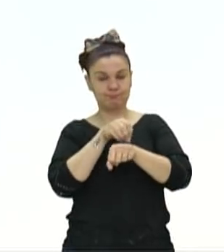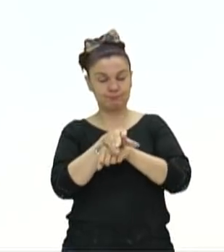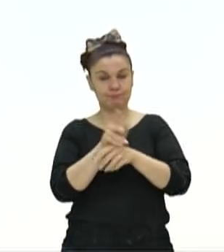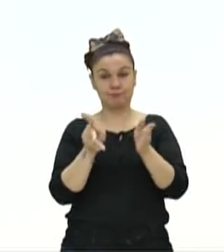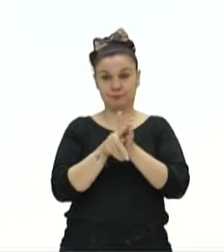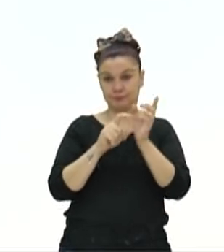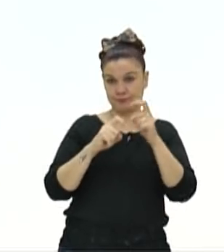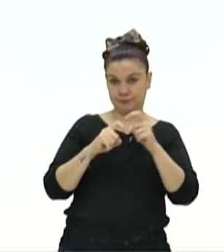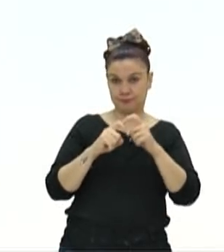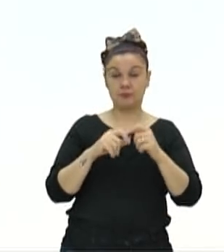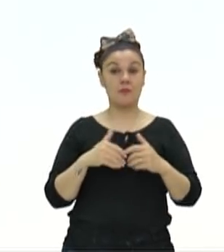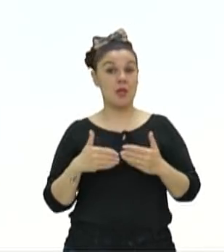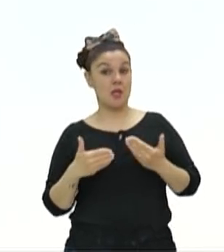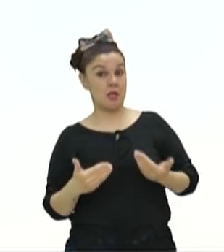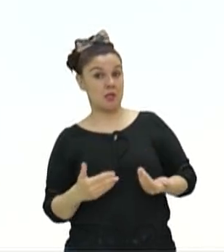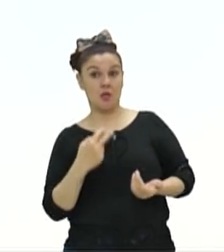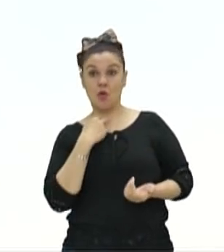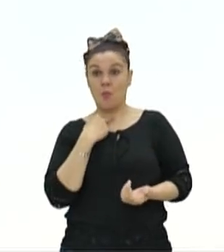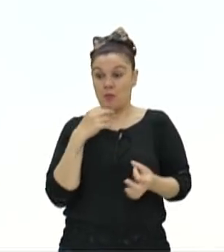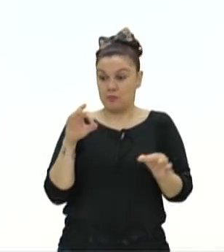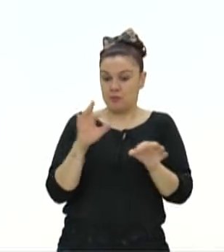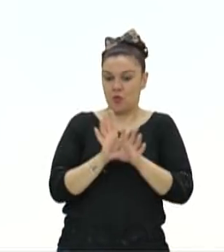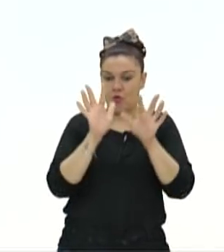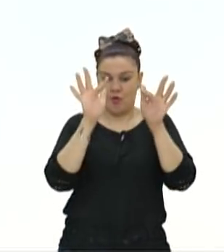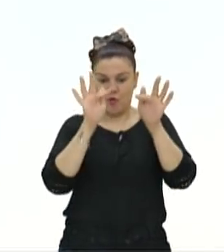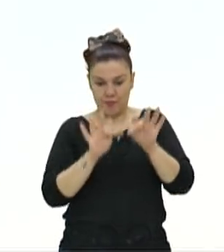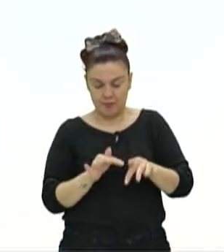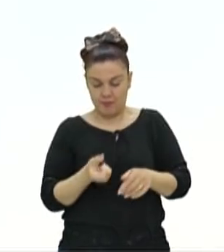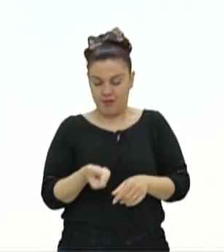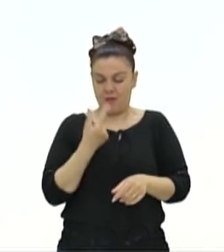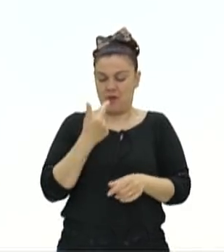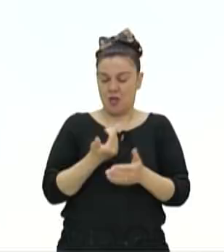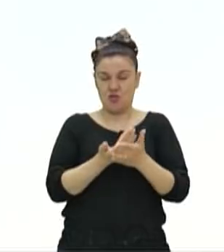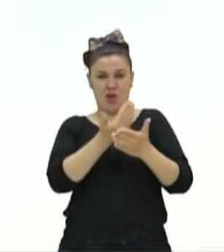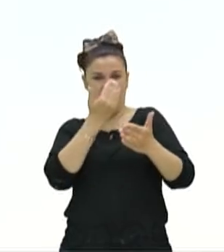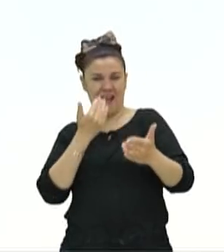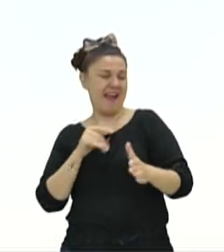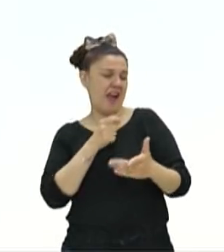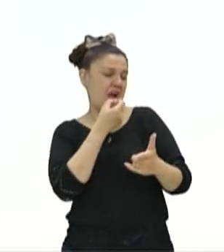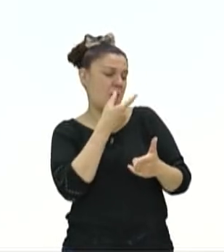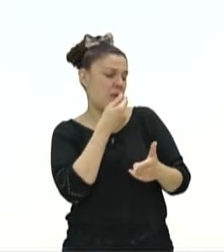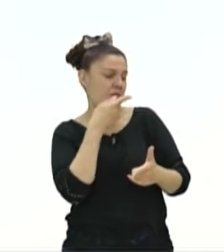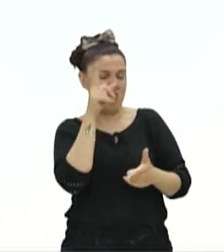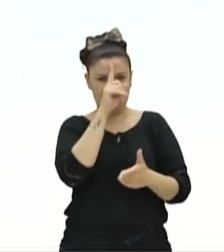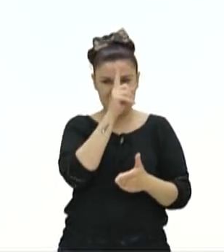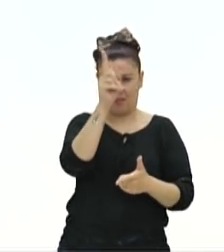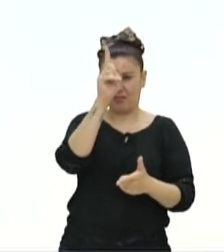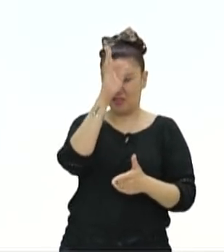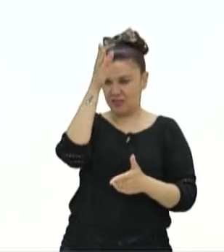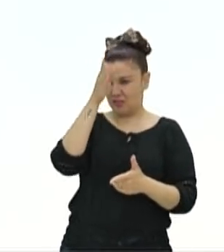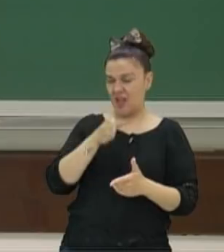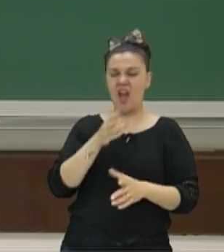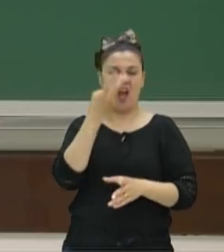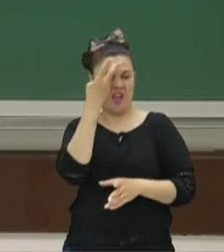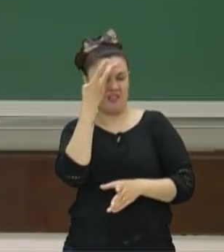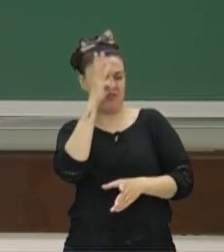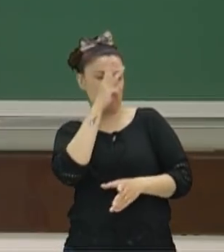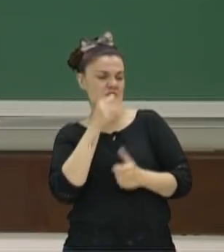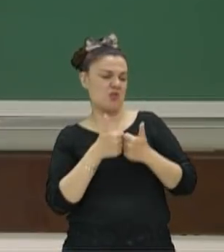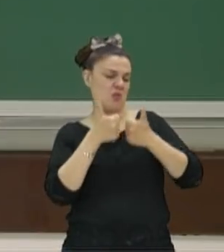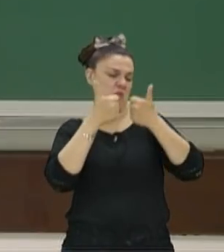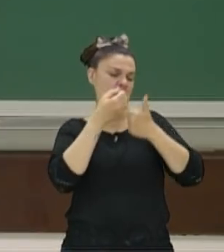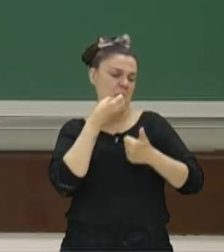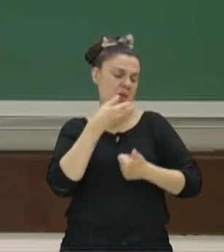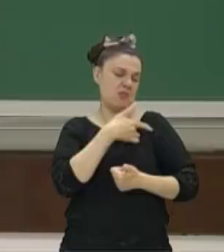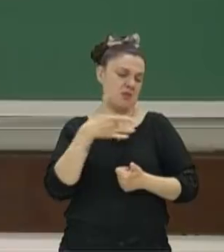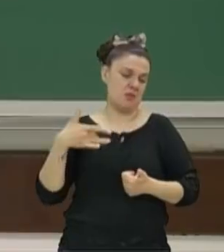orientações médicas. Então, não pode terminar e tomar antes, né? Ah, o médico mandou tomar 7 dias, eu tomei 3 dias, já tô bom,